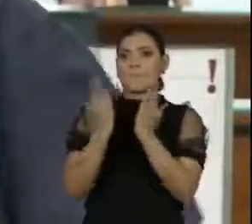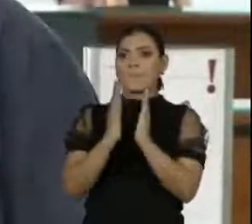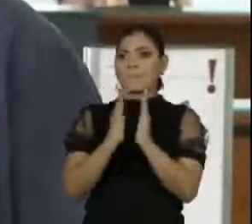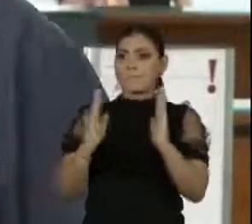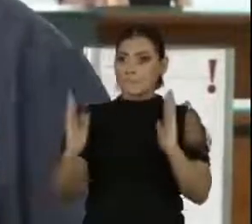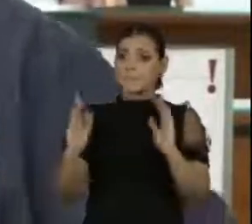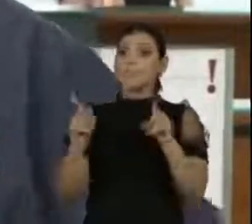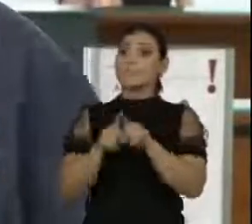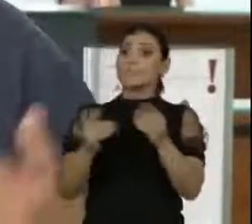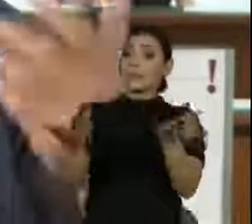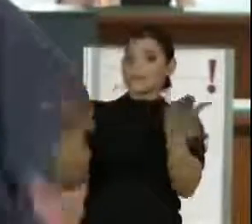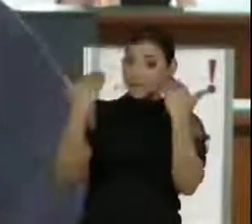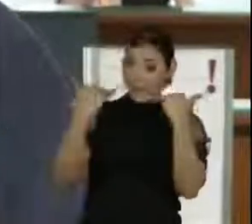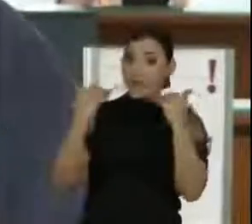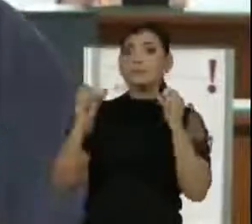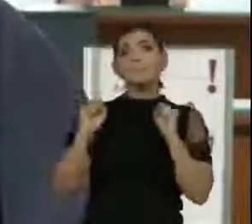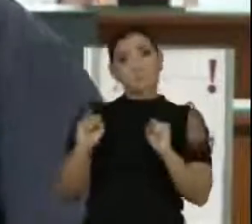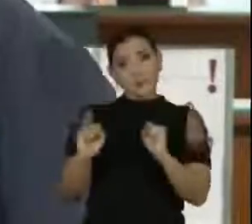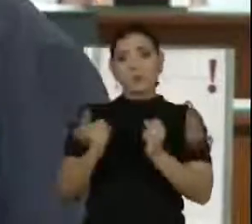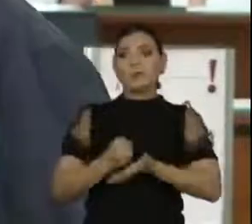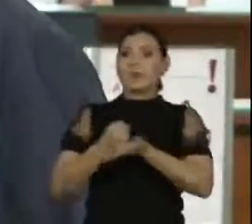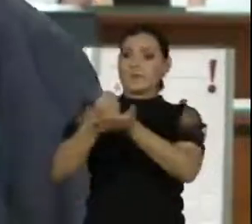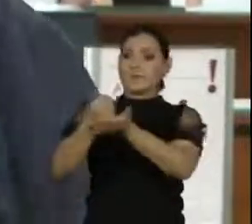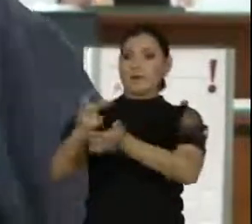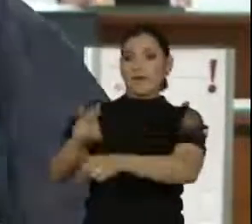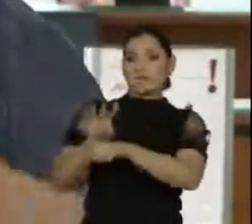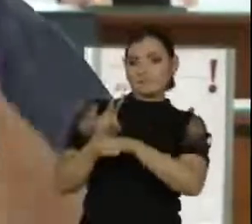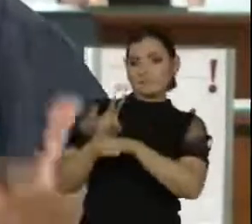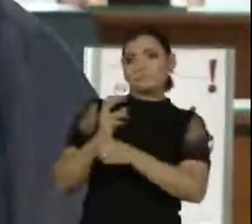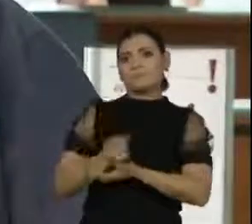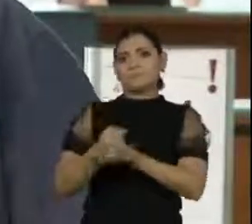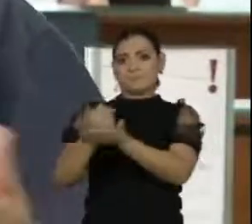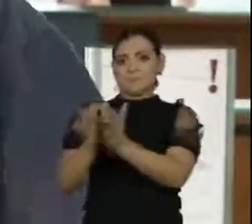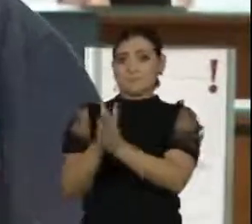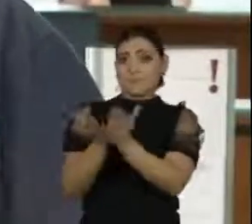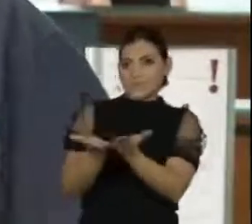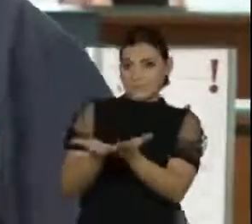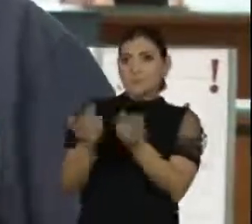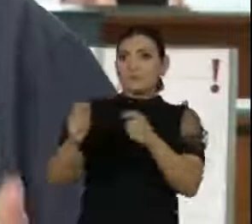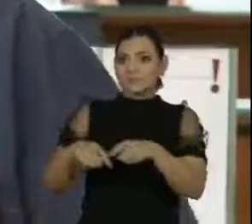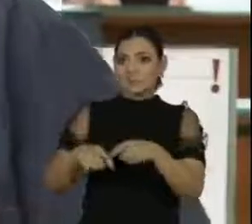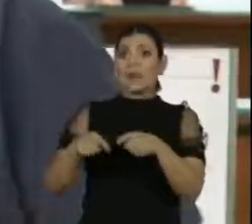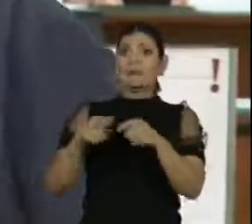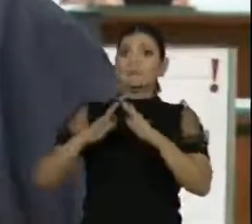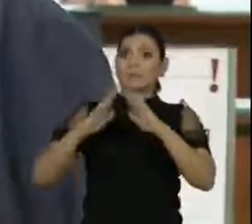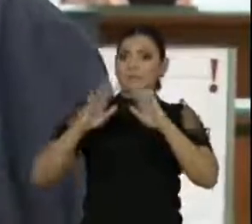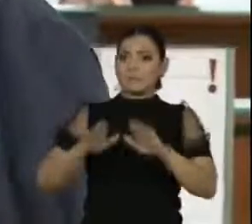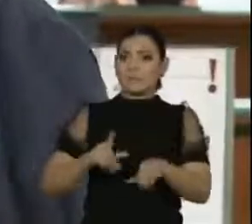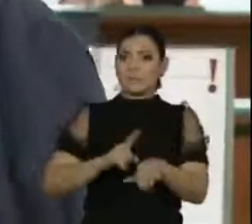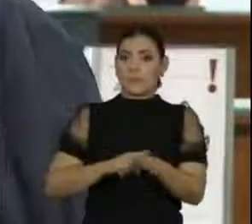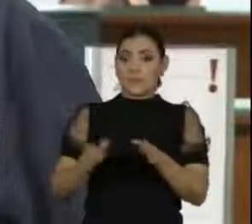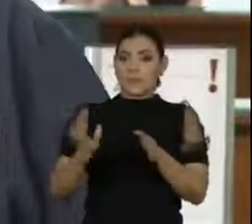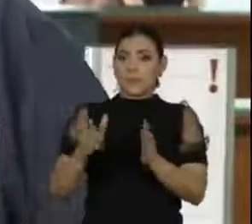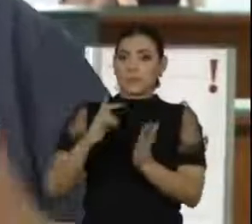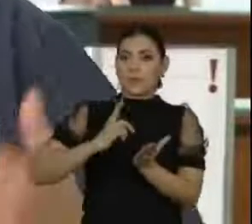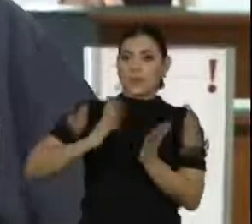as pessoas podem trazer os livros de voto podem levar livros emprestados os livros passam por uma quarentena